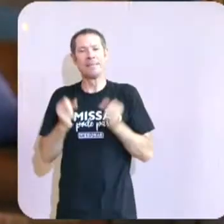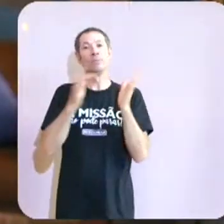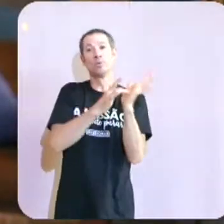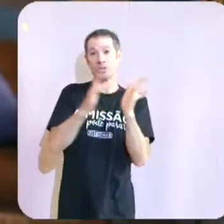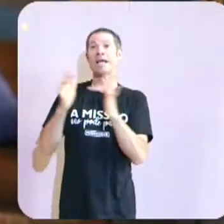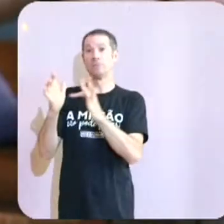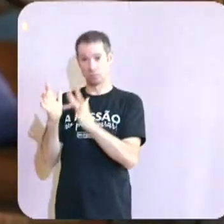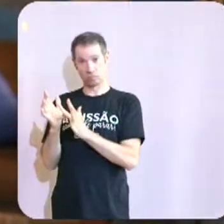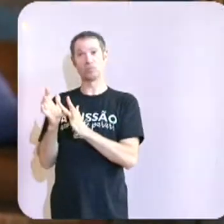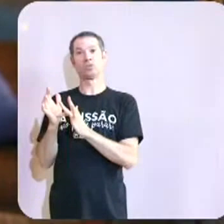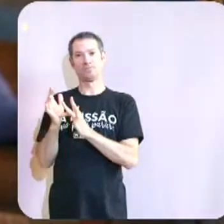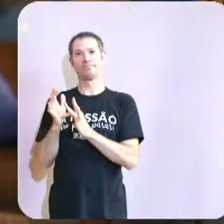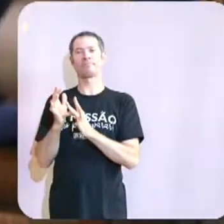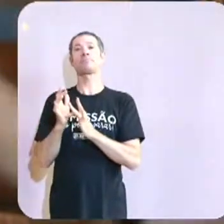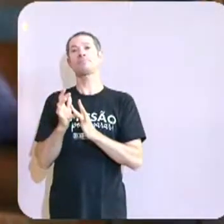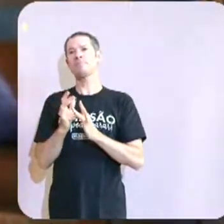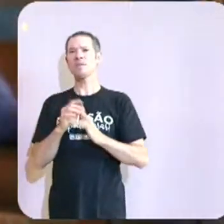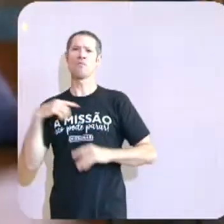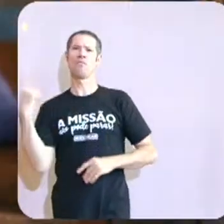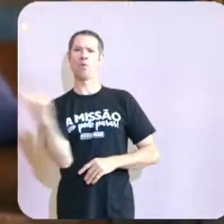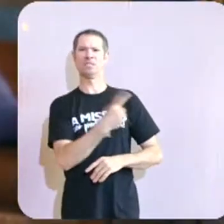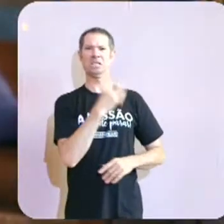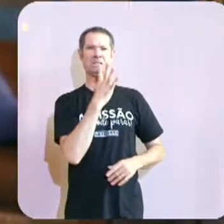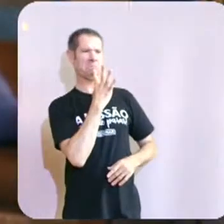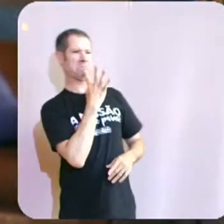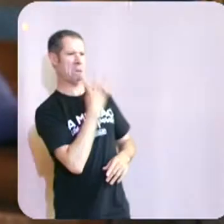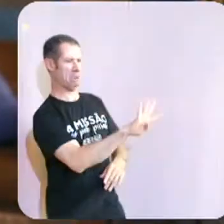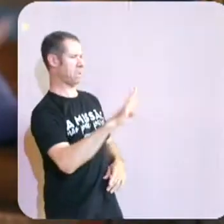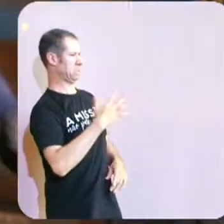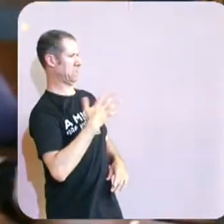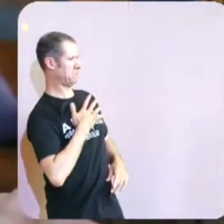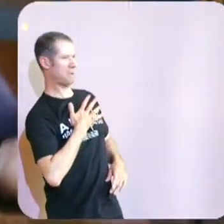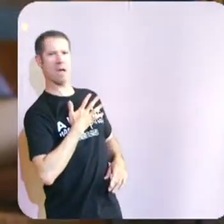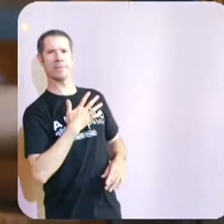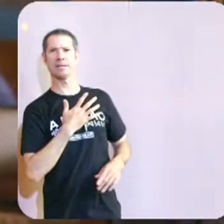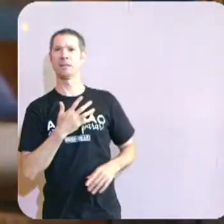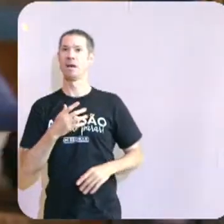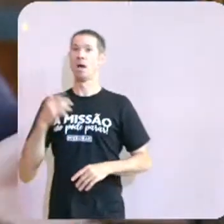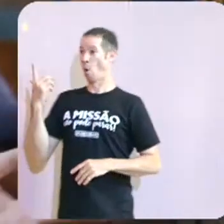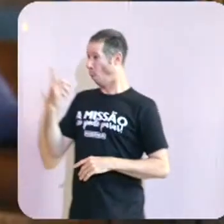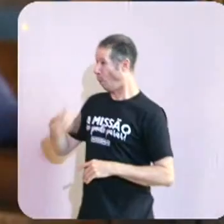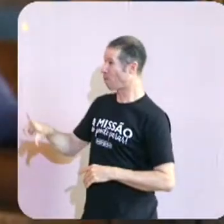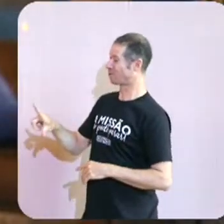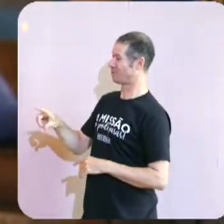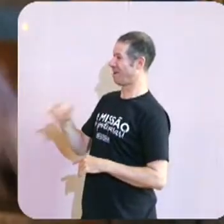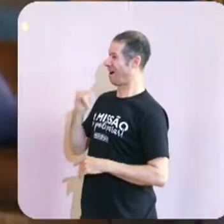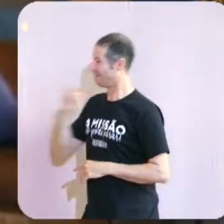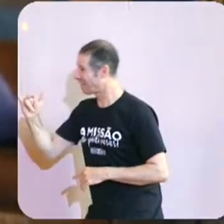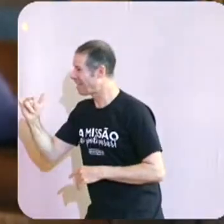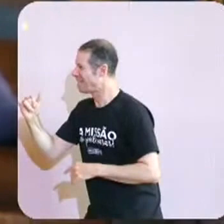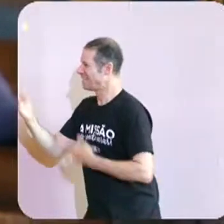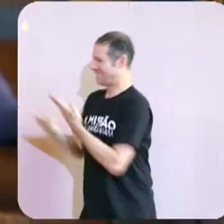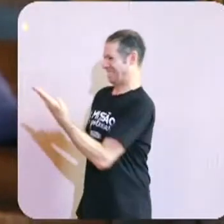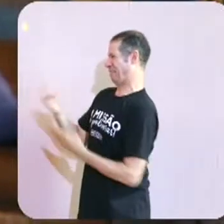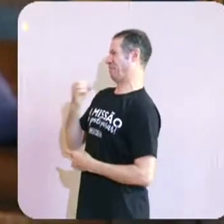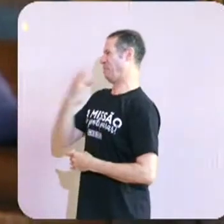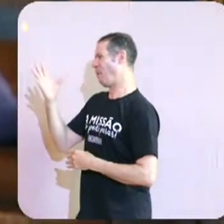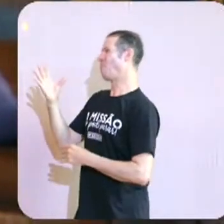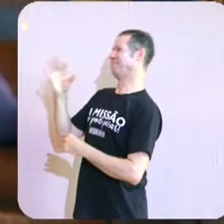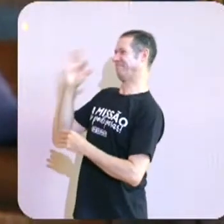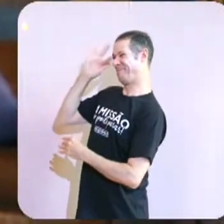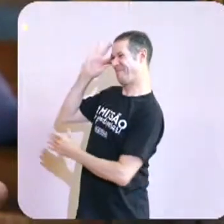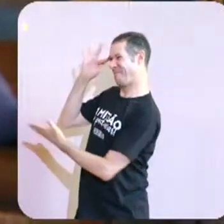Jesus, e ele vai falar: vocês são desconhecidos para mim, mas a outros ele vai falar: servos bons e